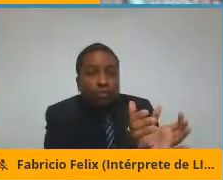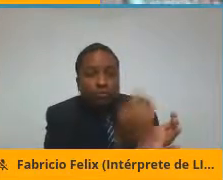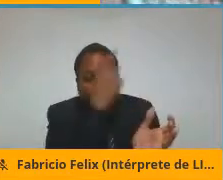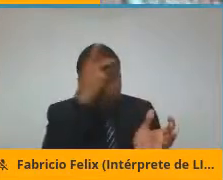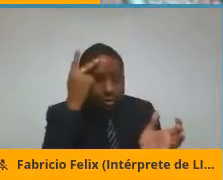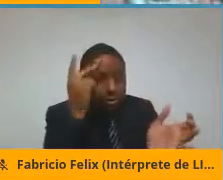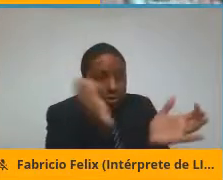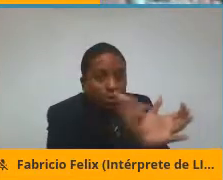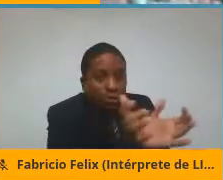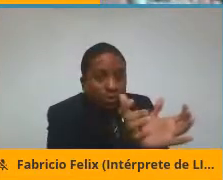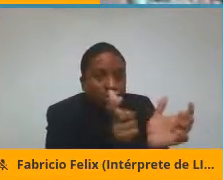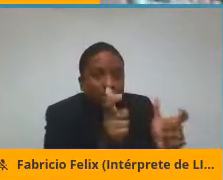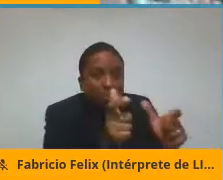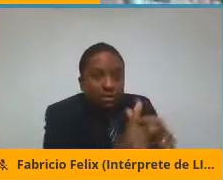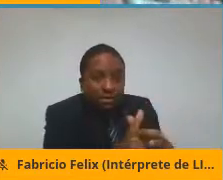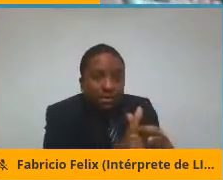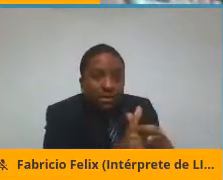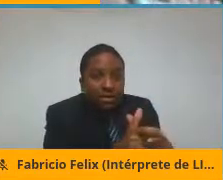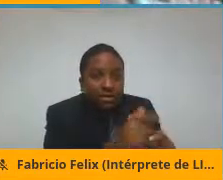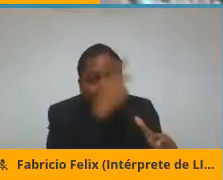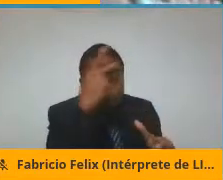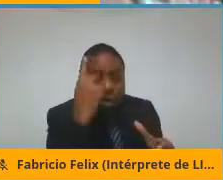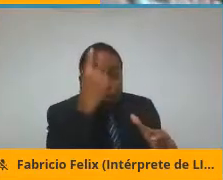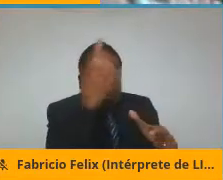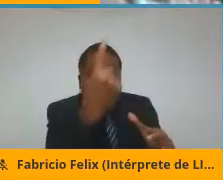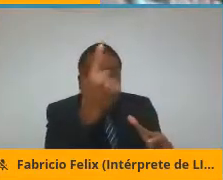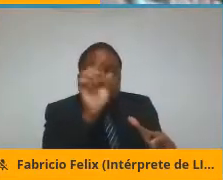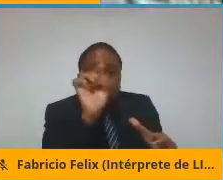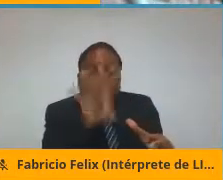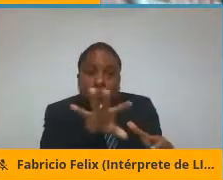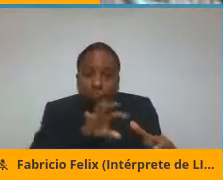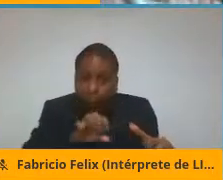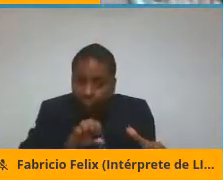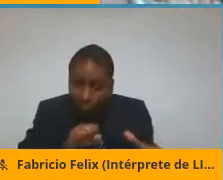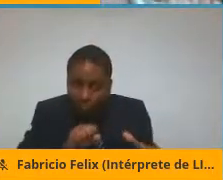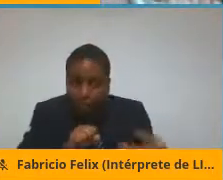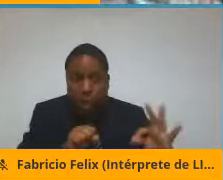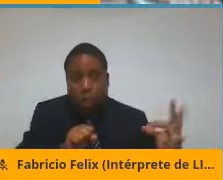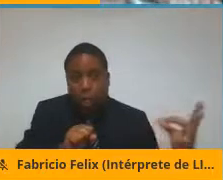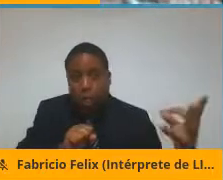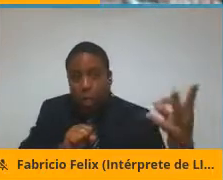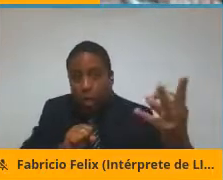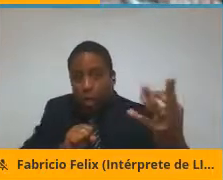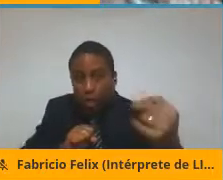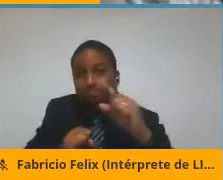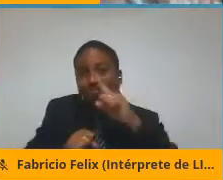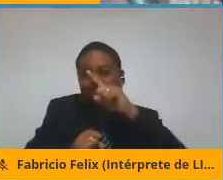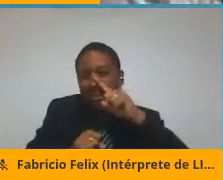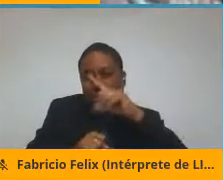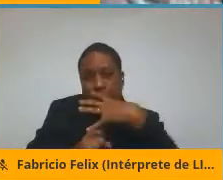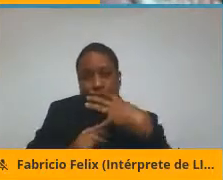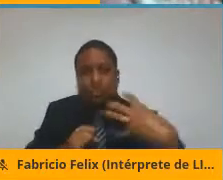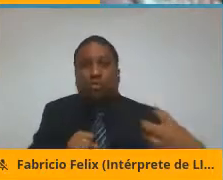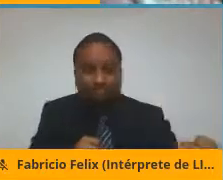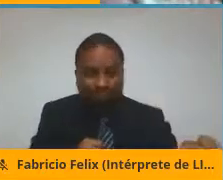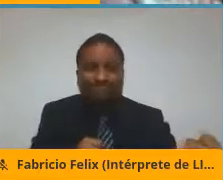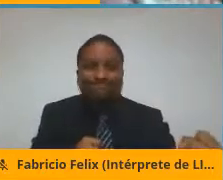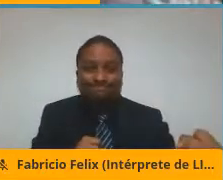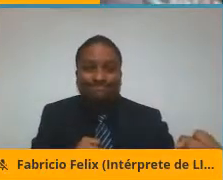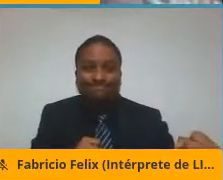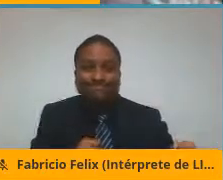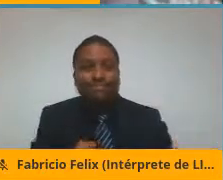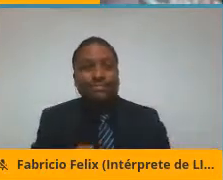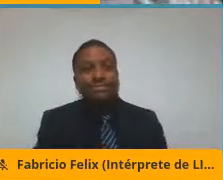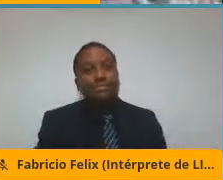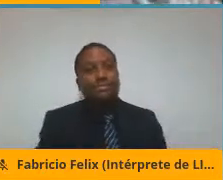pessoas, basta que um indivíduo desse esteja contaminado para que todos que estejam naquele ambiente adquiram a infecção viral.